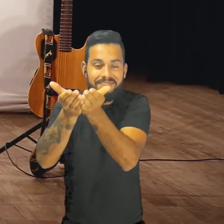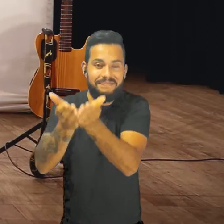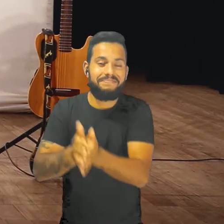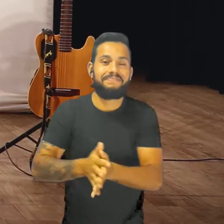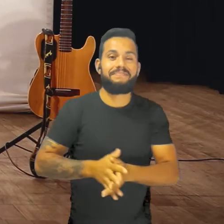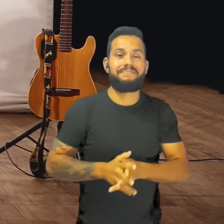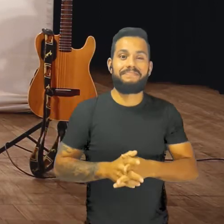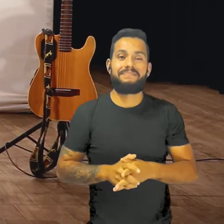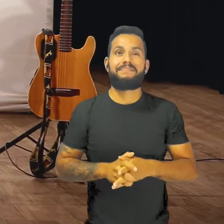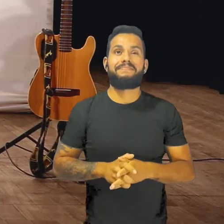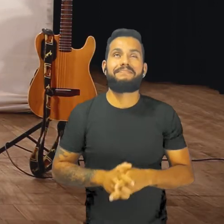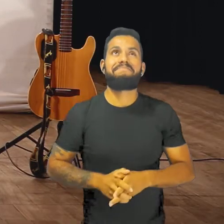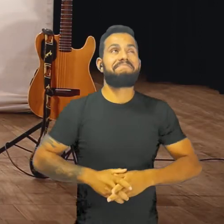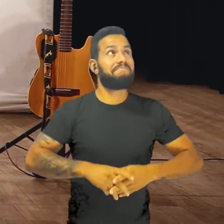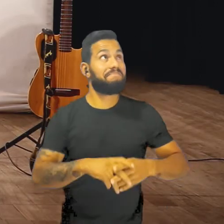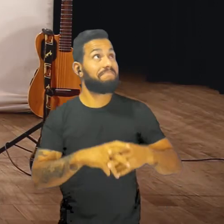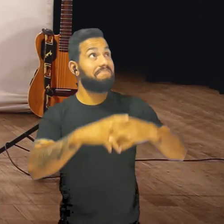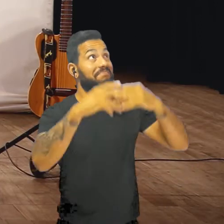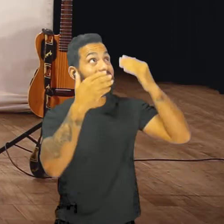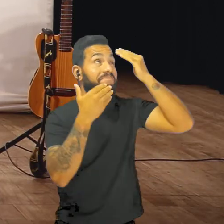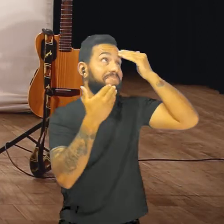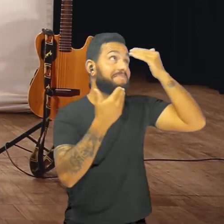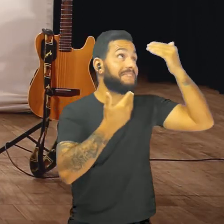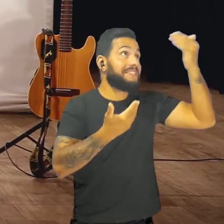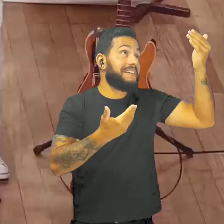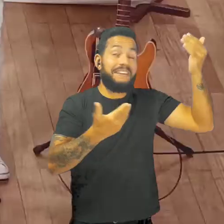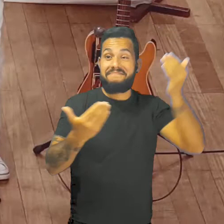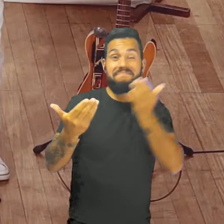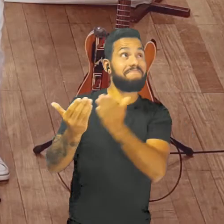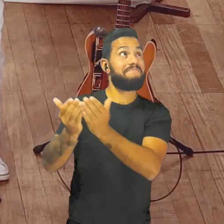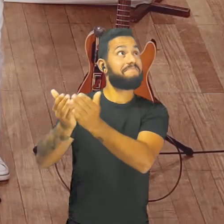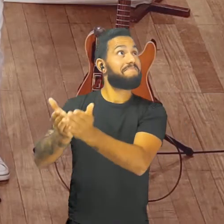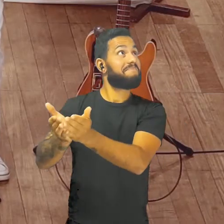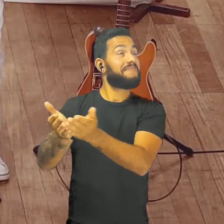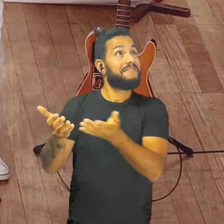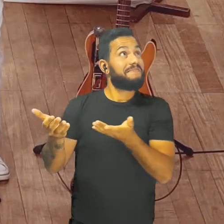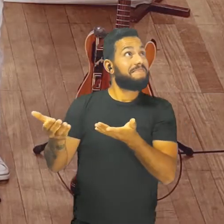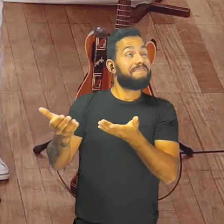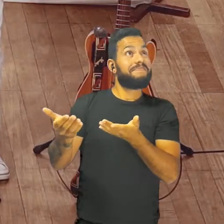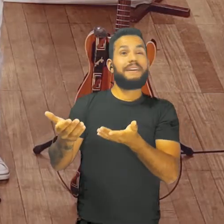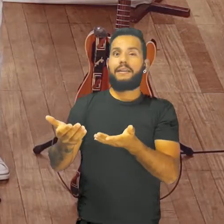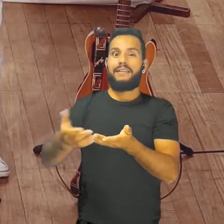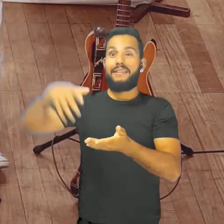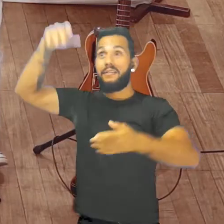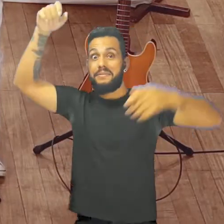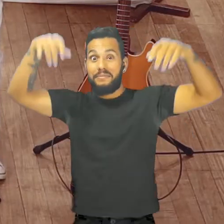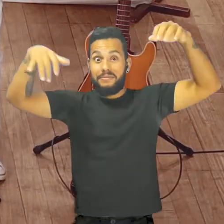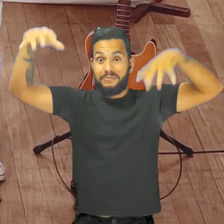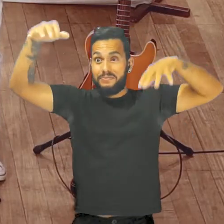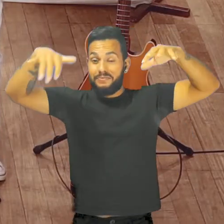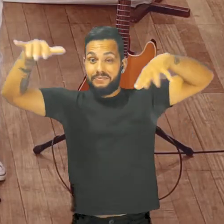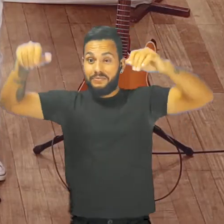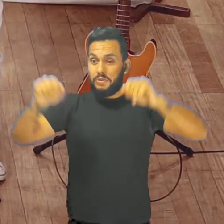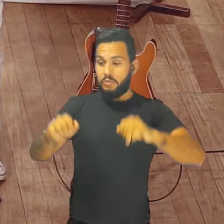Olhei para o alto e agradeci ao papai do céu. A água da chuva que alagou o